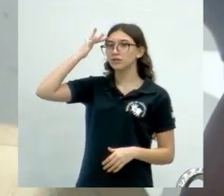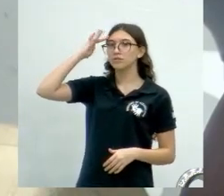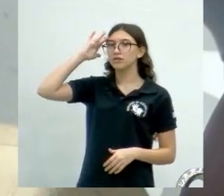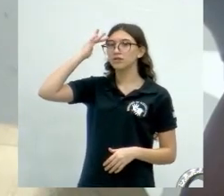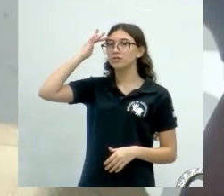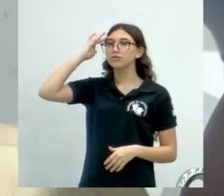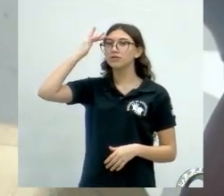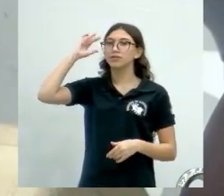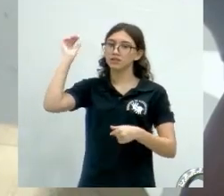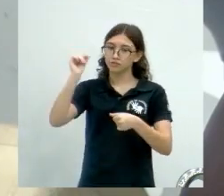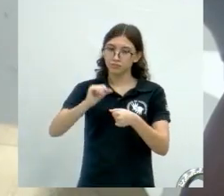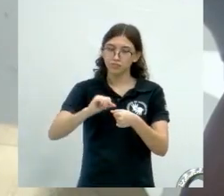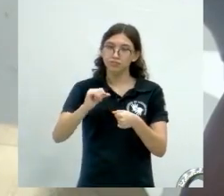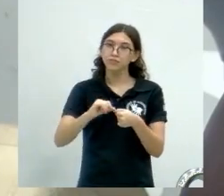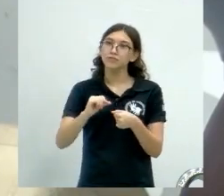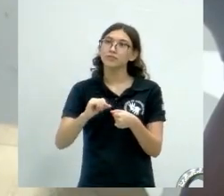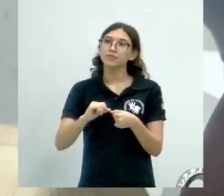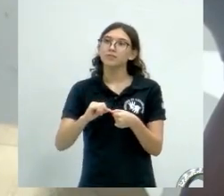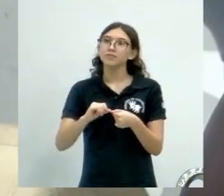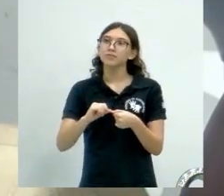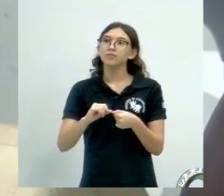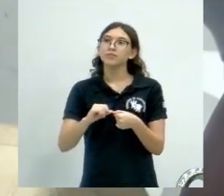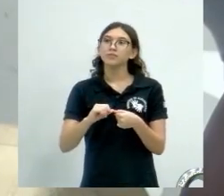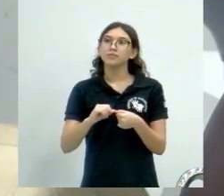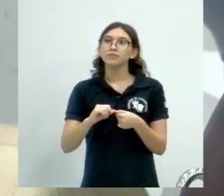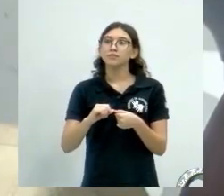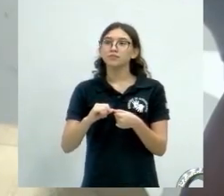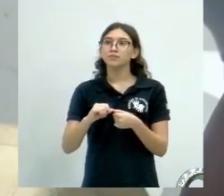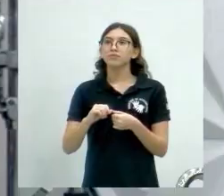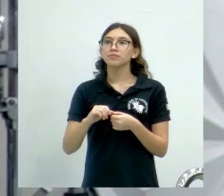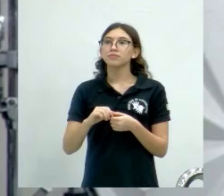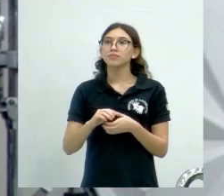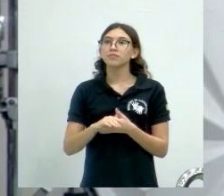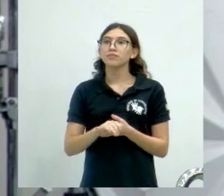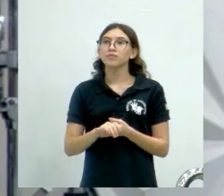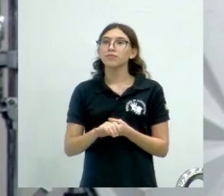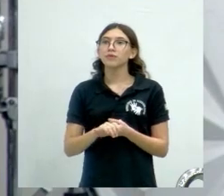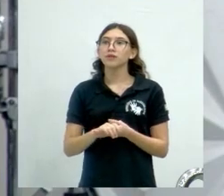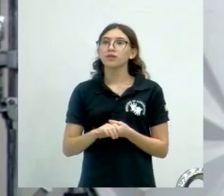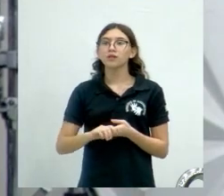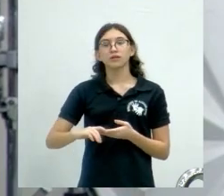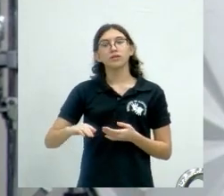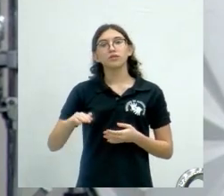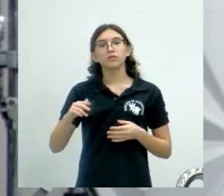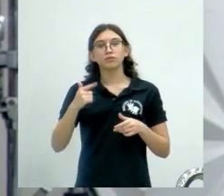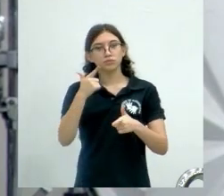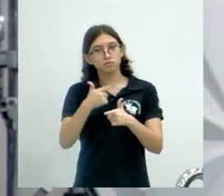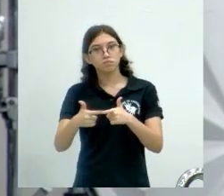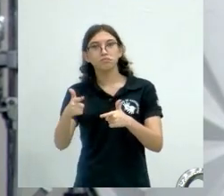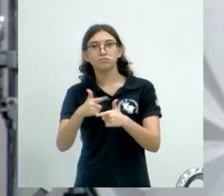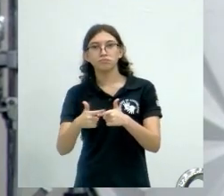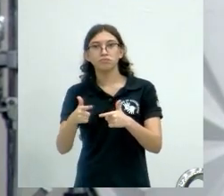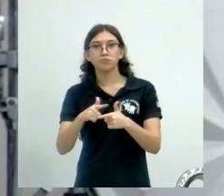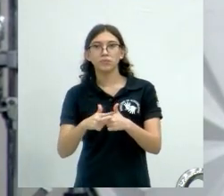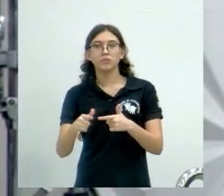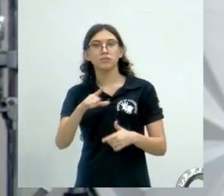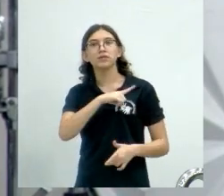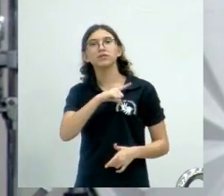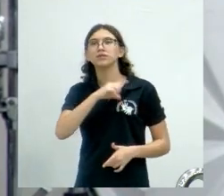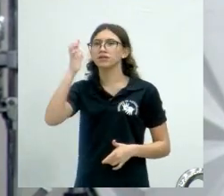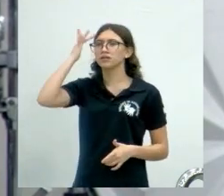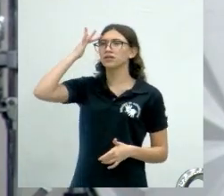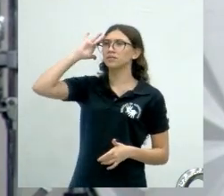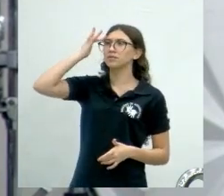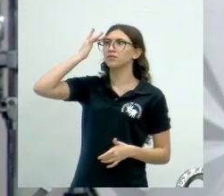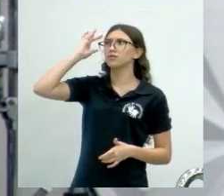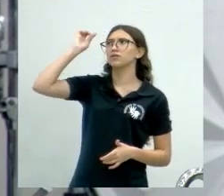gente conseguir ter sabedoria para contornar situações de crise. Inclusive,